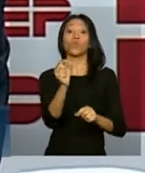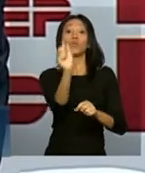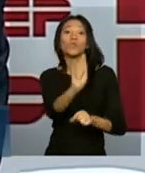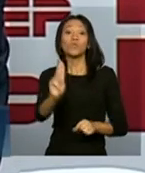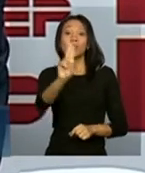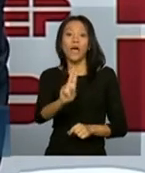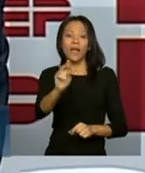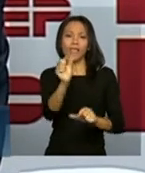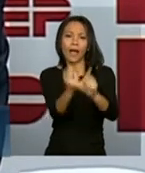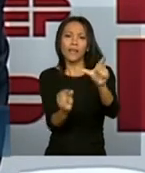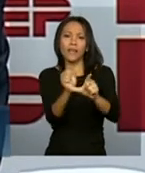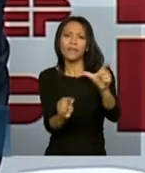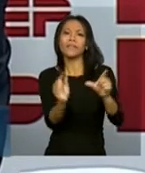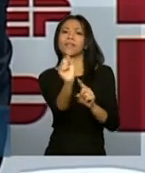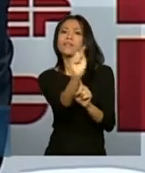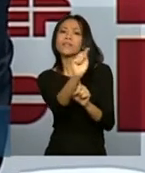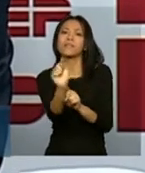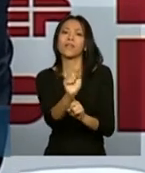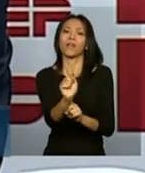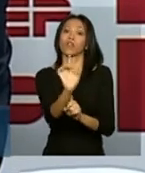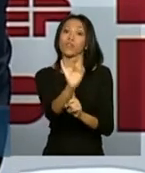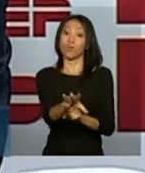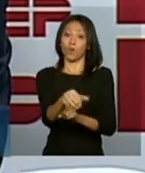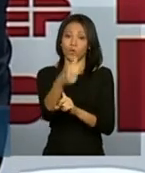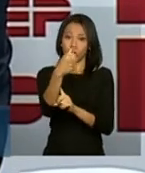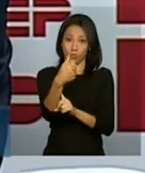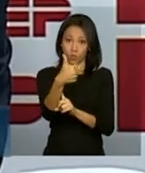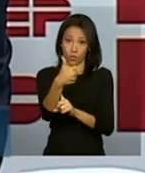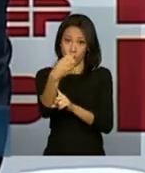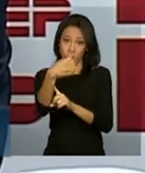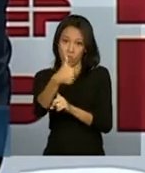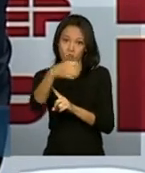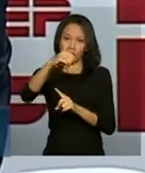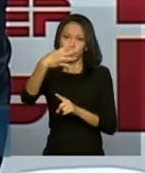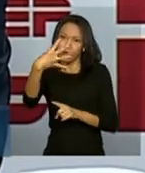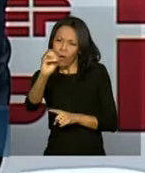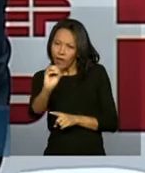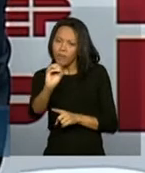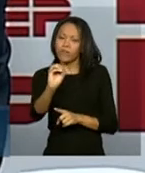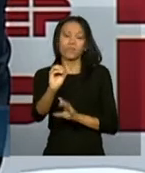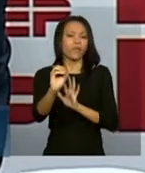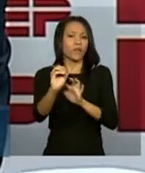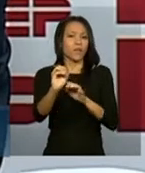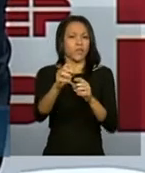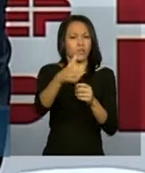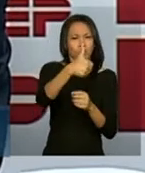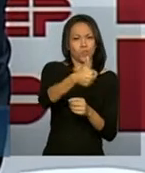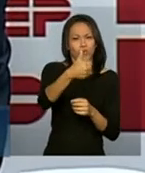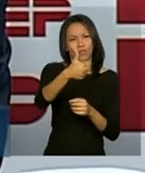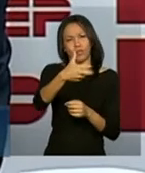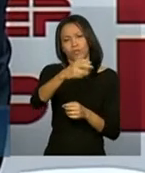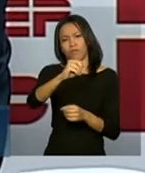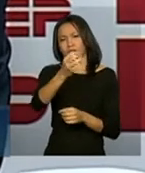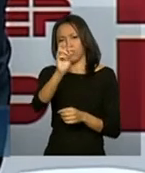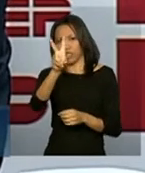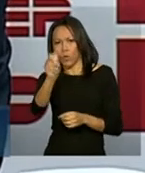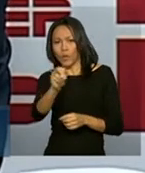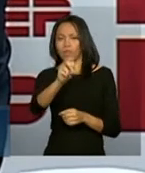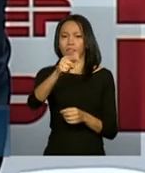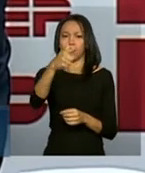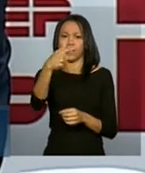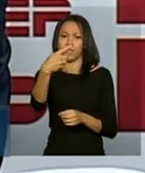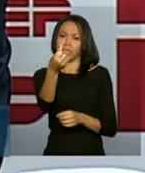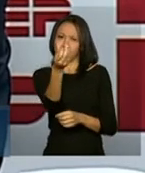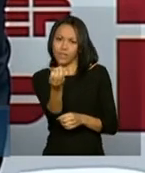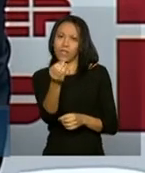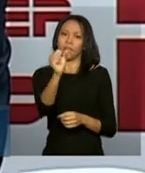nos anos 20 e 30, só nos anos 40, 890 matérias. Nos anos 50, nos anos 60, nos anos 70, nos